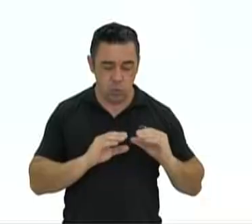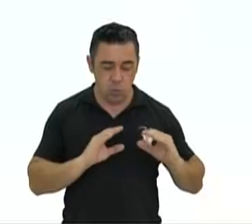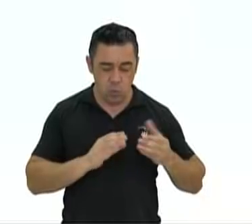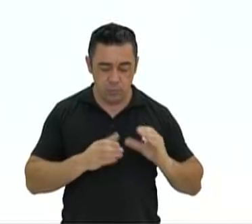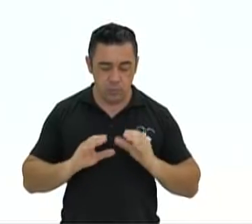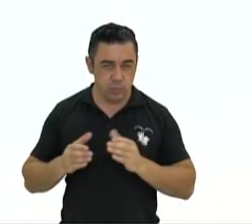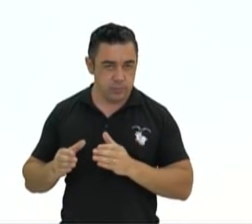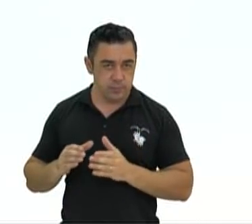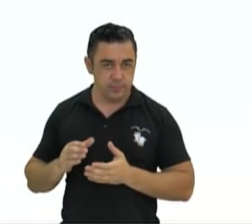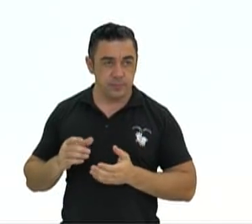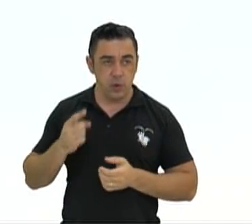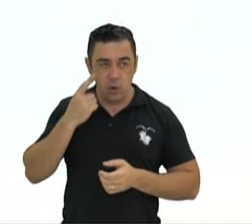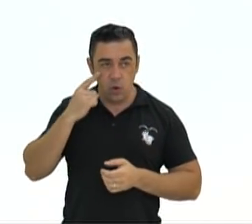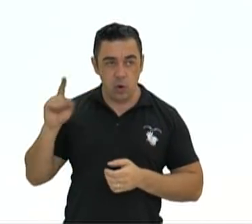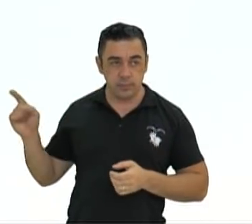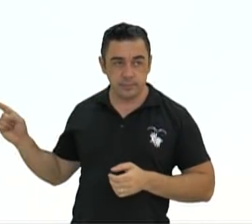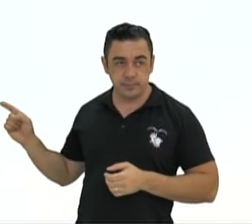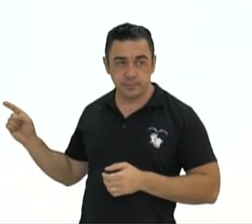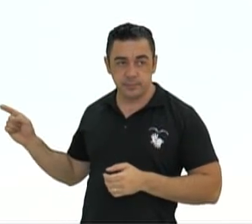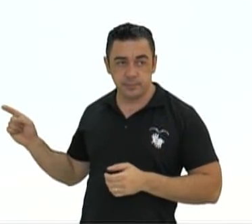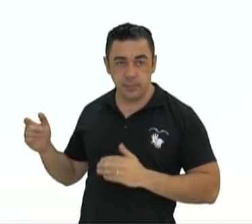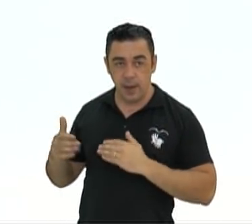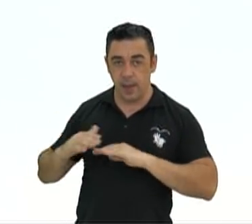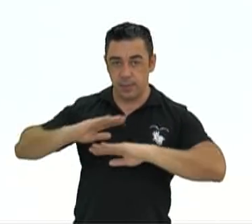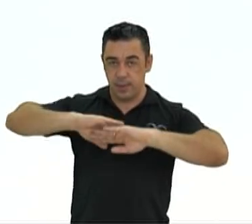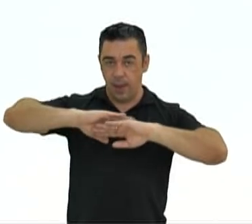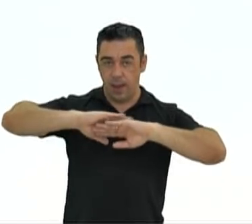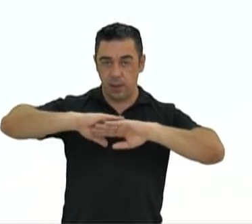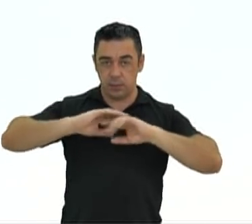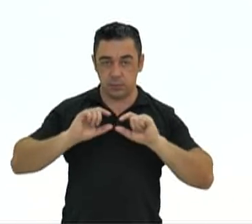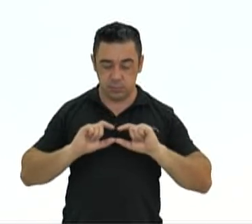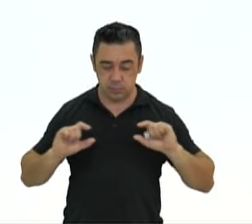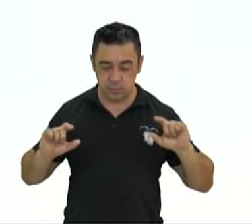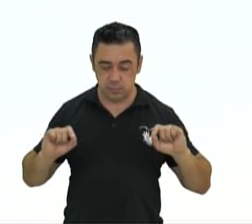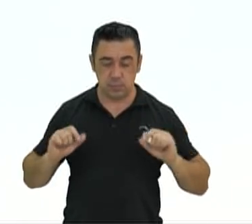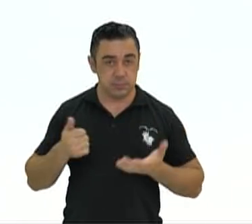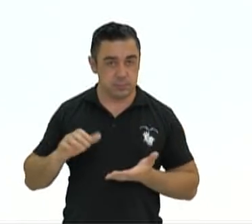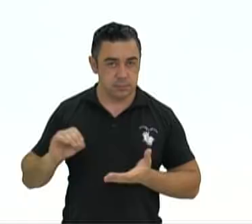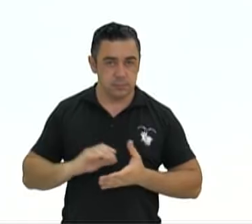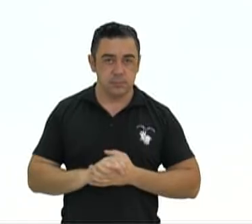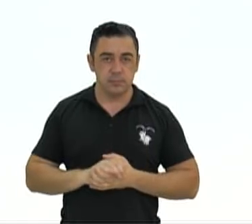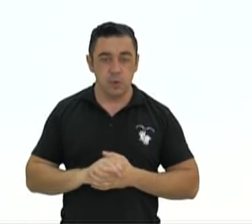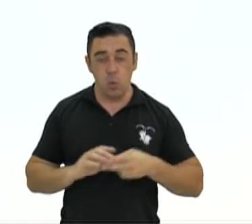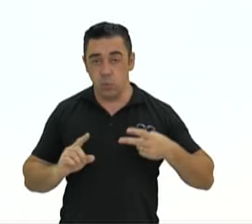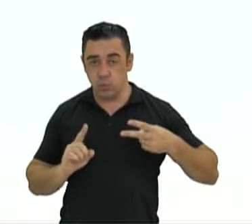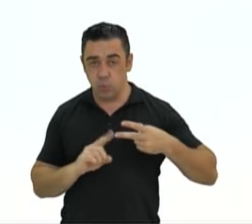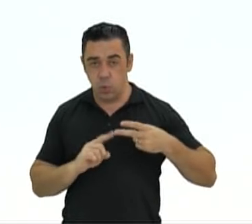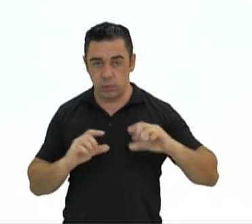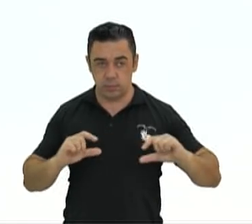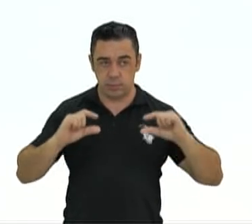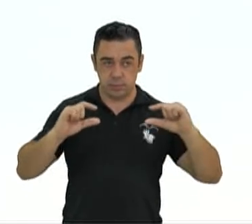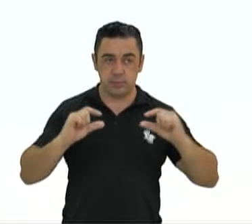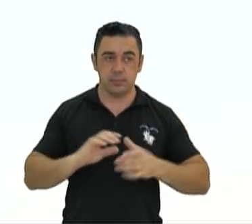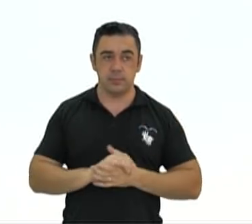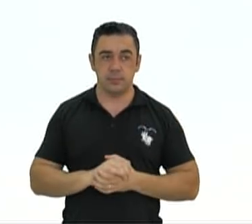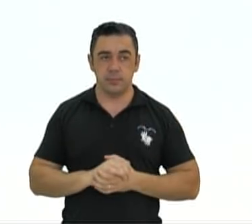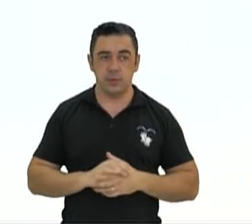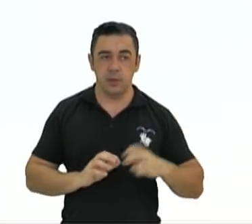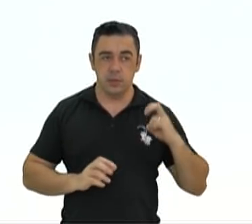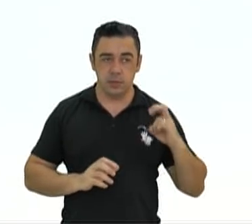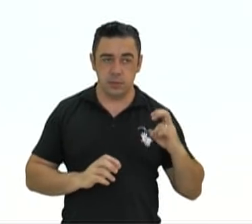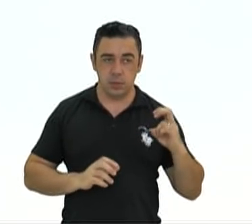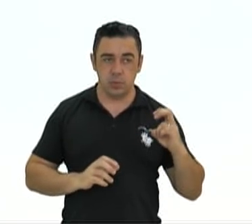não esquecendo de contar aqueles que estão escondidos lá atrás, ó, 10 cubinhos. O nível 2, nós temos